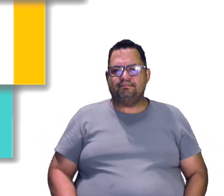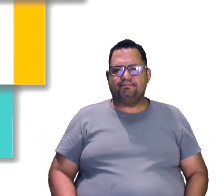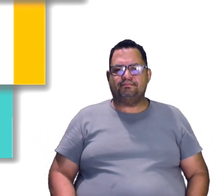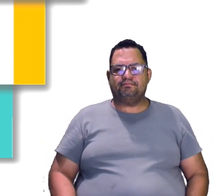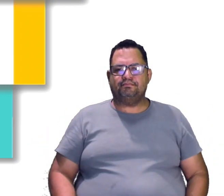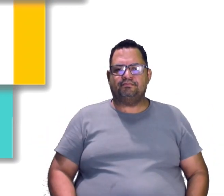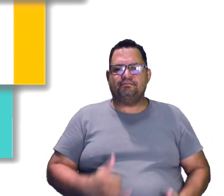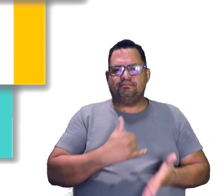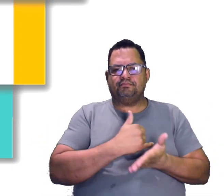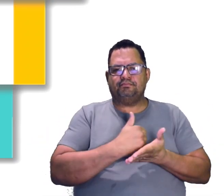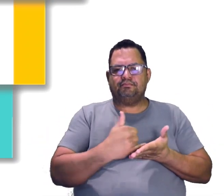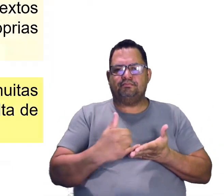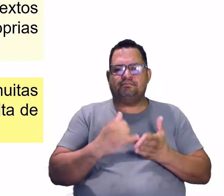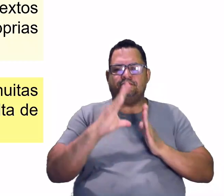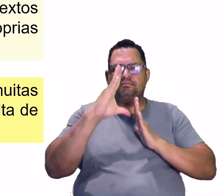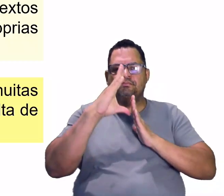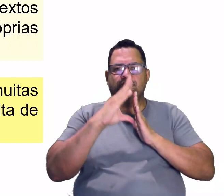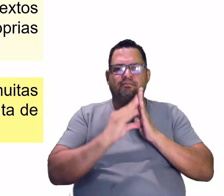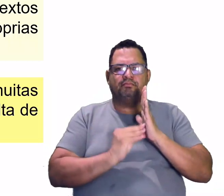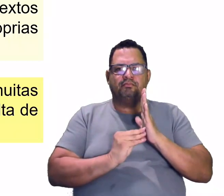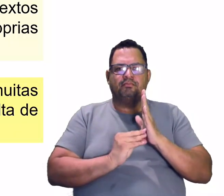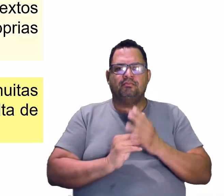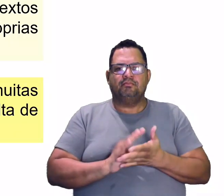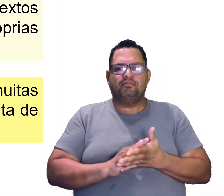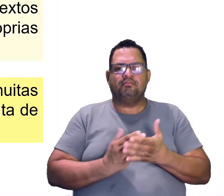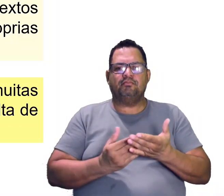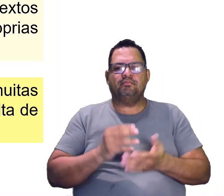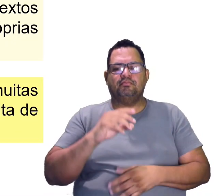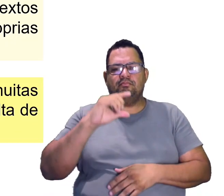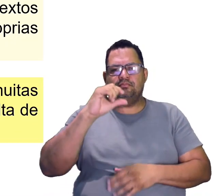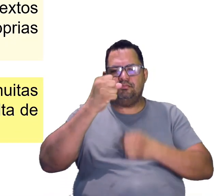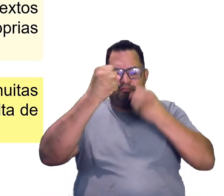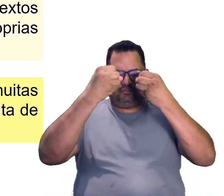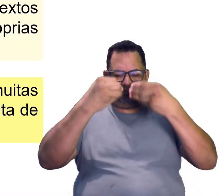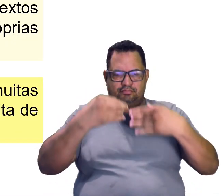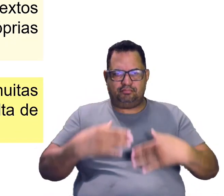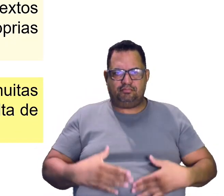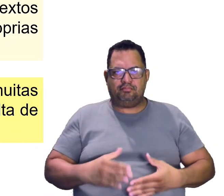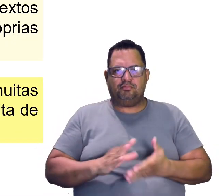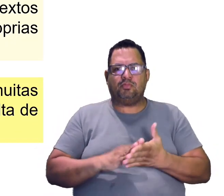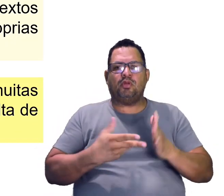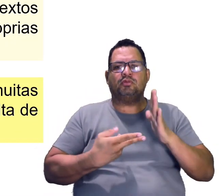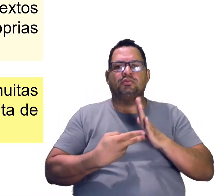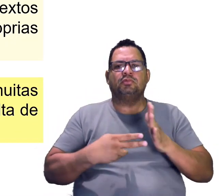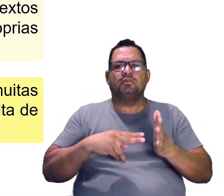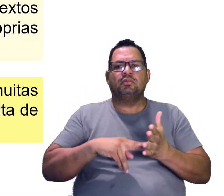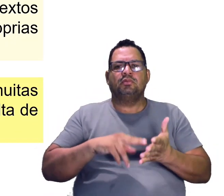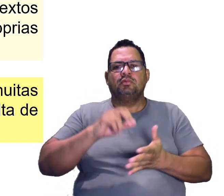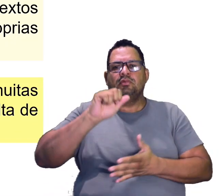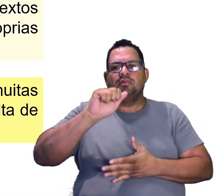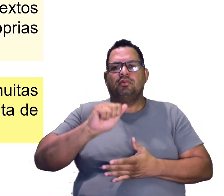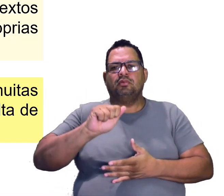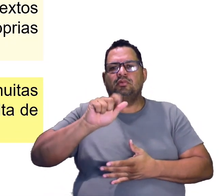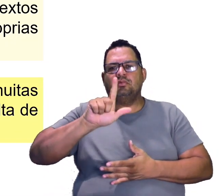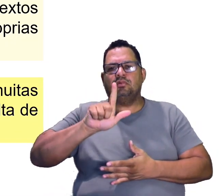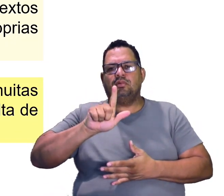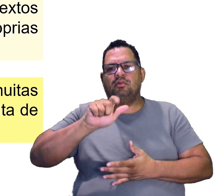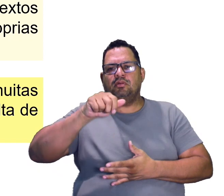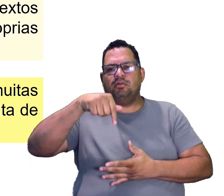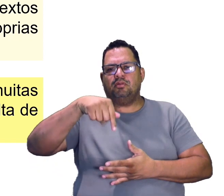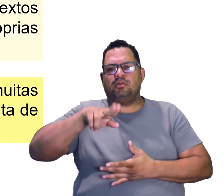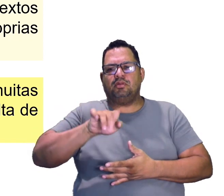conteúdo propriamente dito, vamos falar um pouquinho sobre o que é a alquimia e a